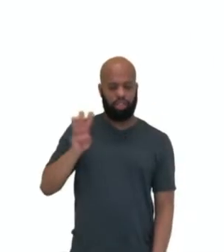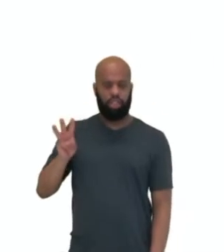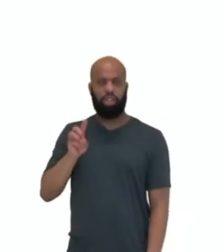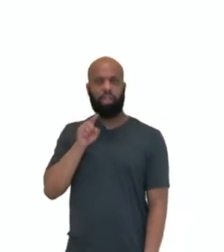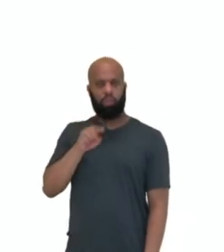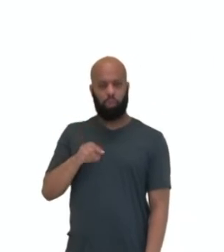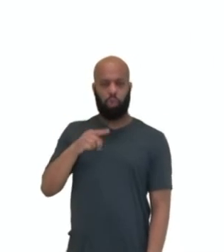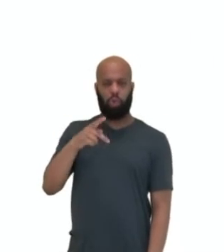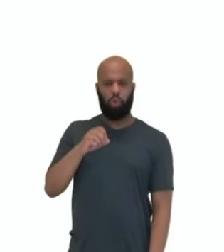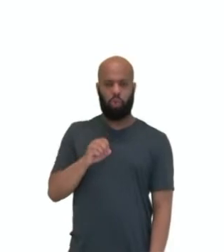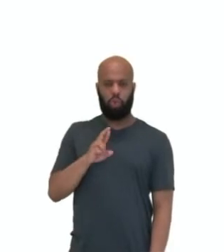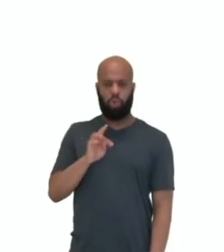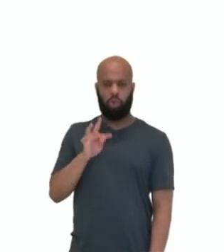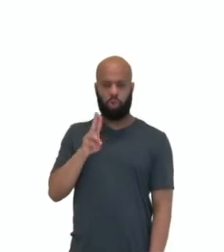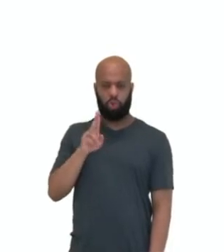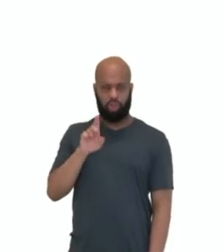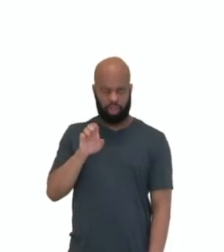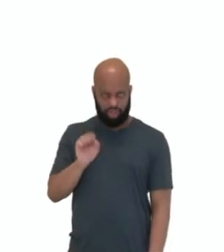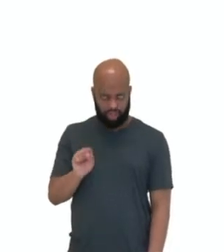www.portugues.com/redação.